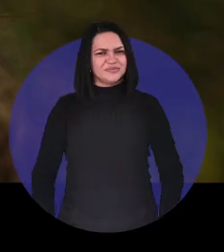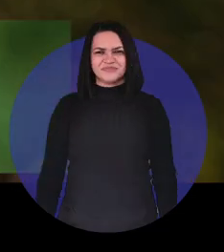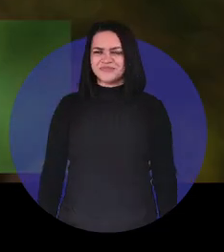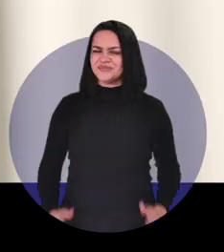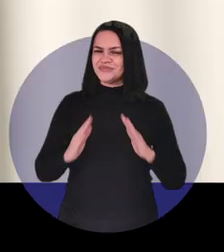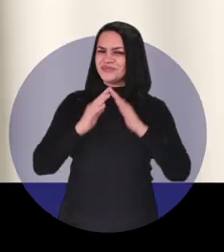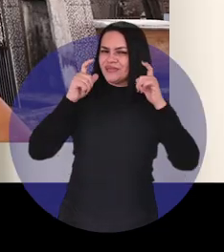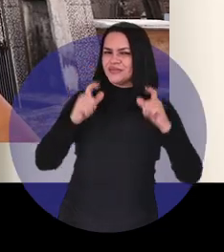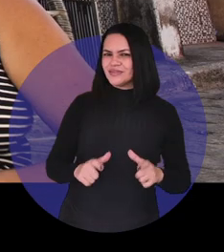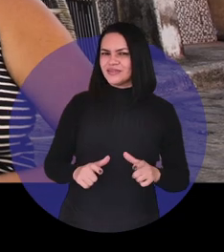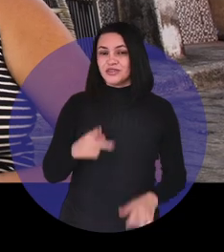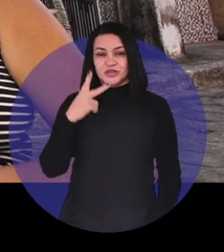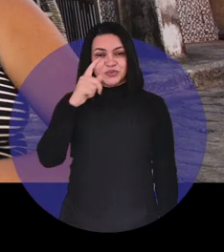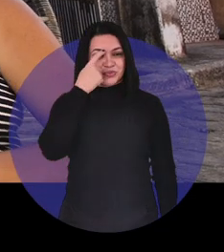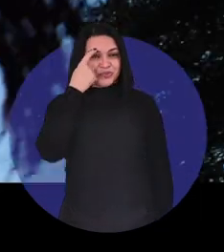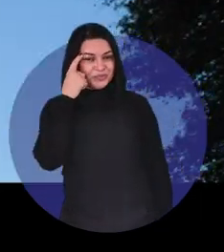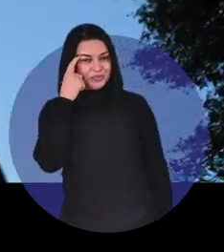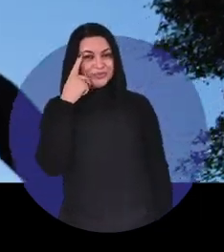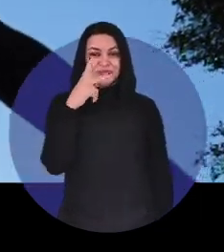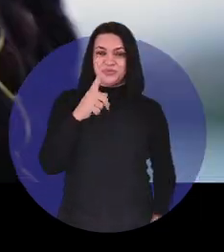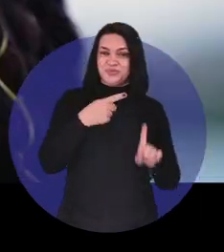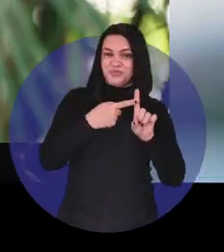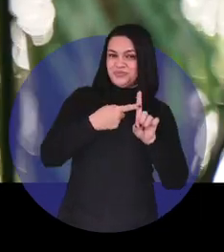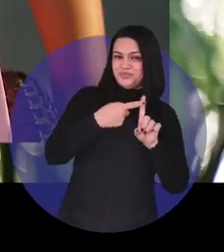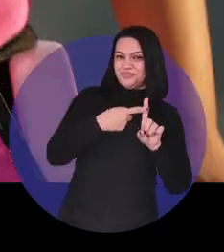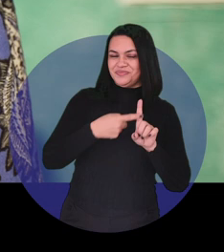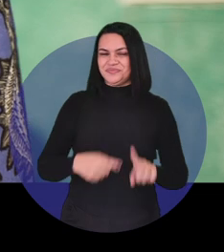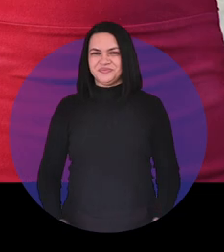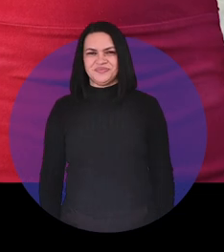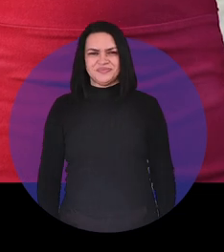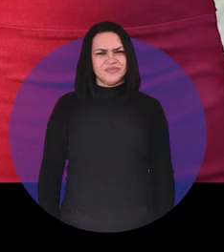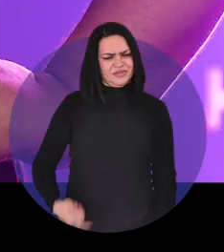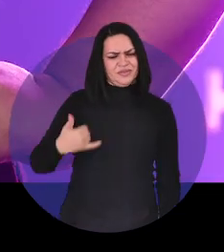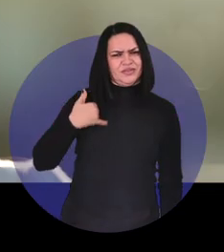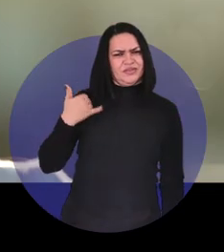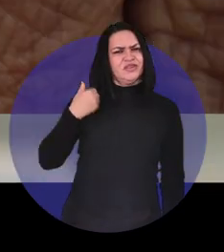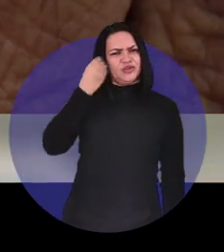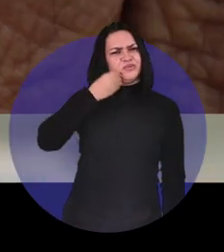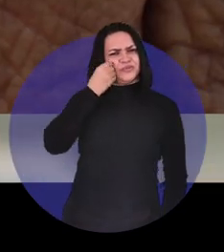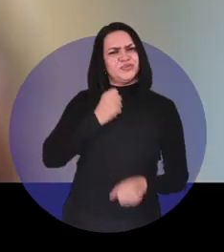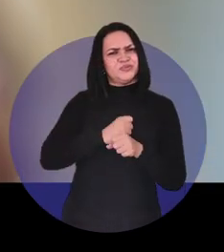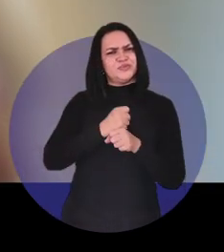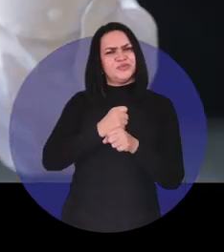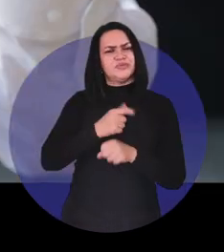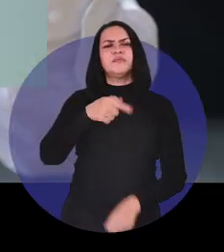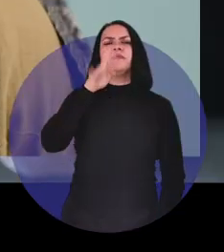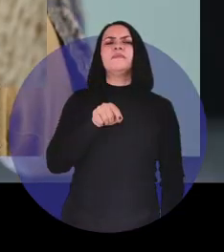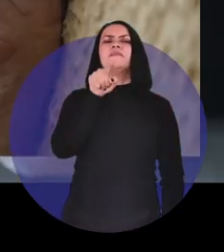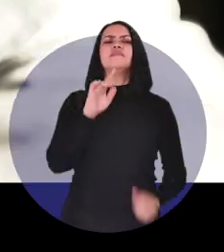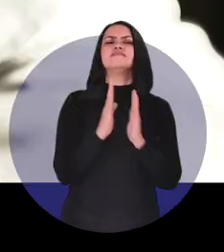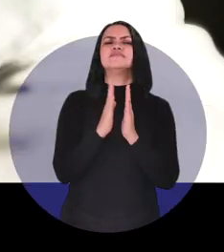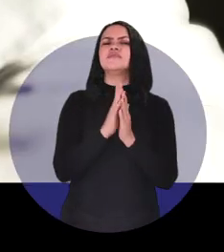Independente de pele, endereço, sobrancelha, barriga, anos de vida, de pra quem